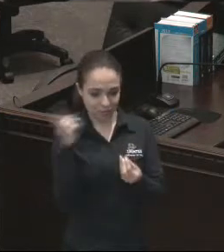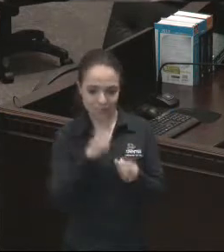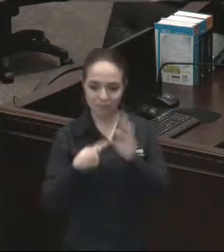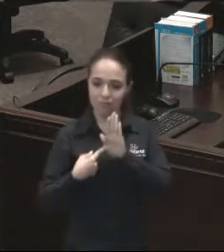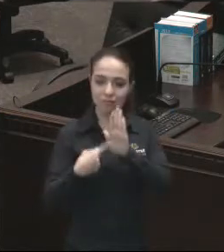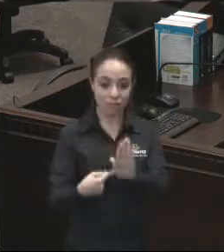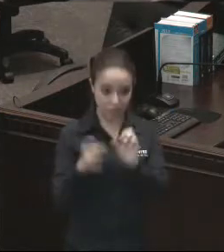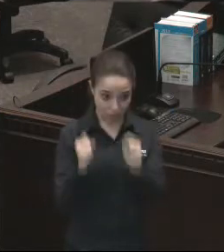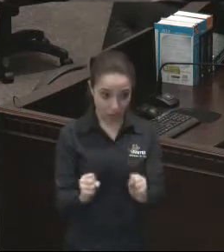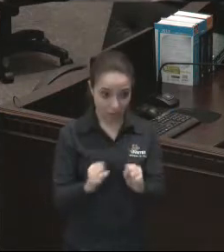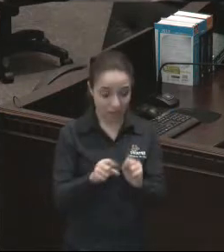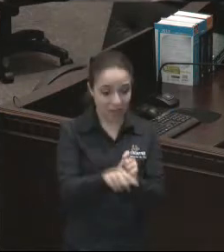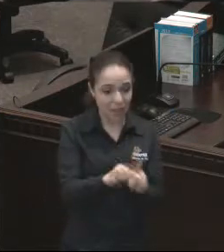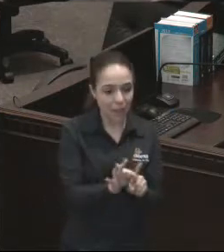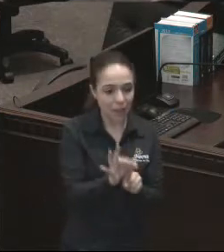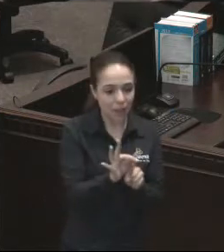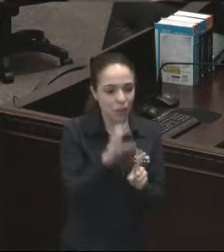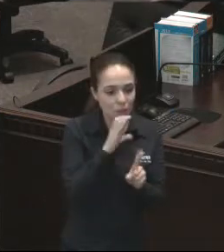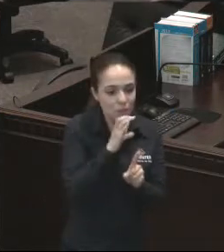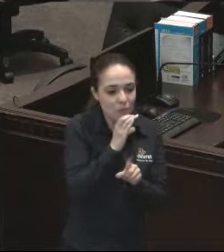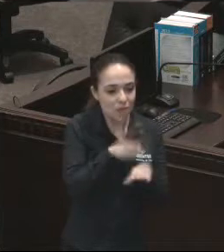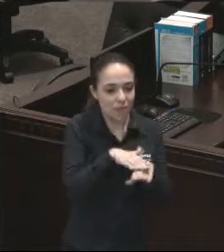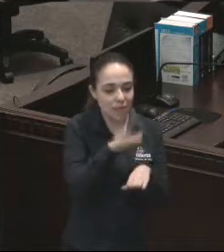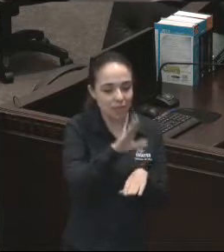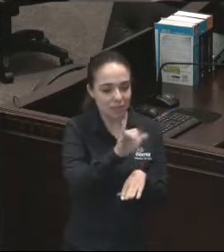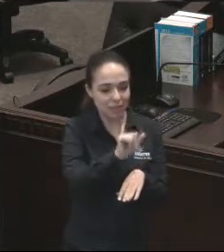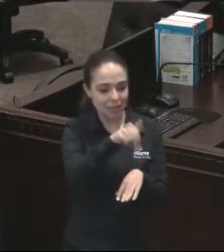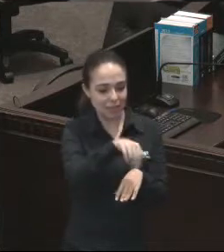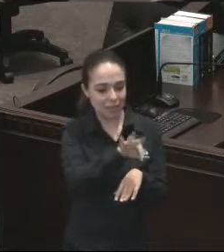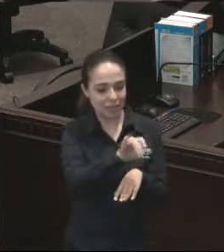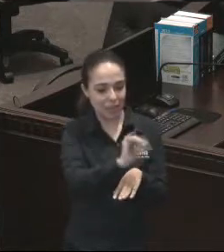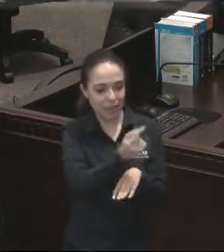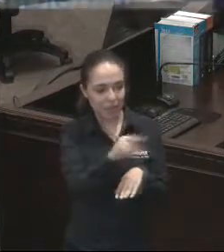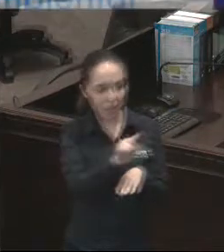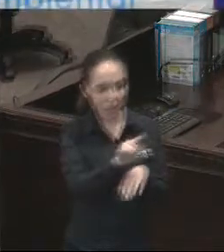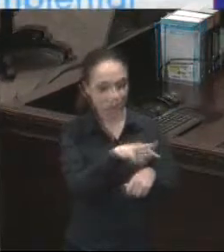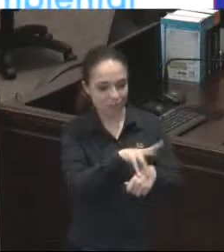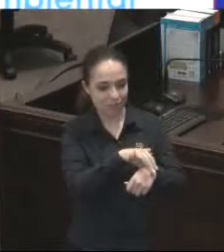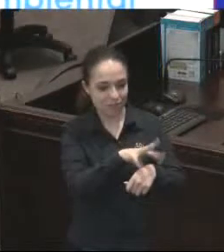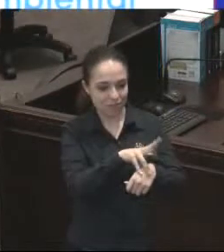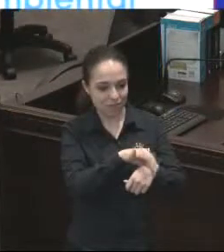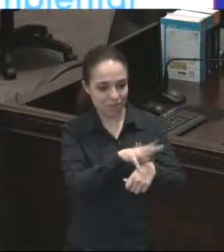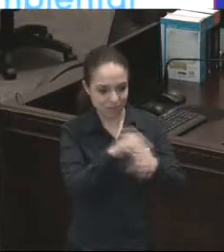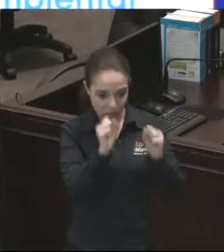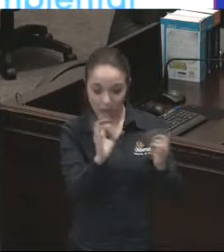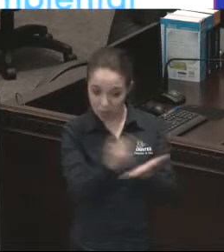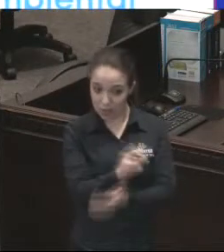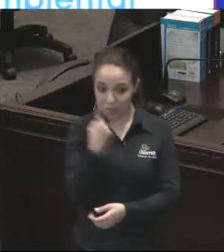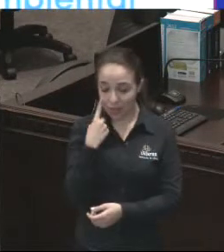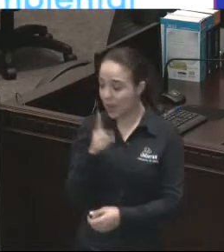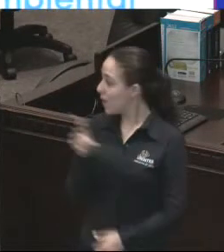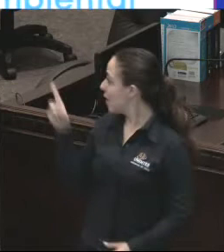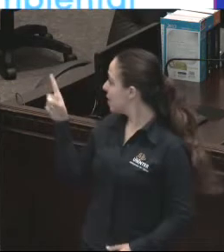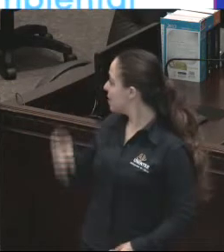o processo inflamatório? Mas por que vocês estão tão preocupados com o processo inflamatório? Por causa disso aqui. Ó. A